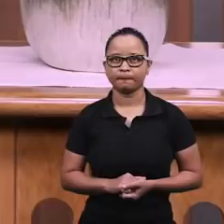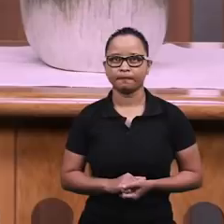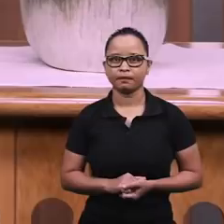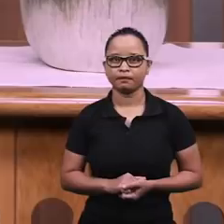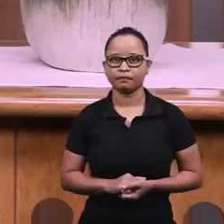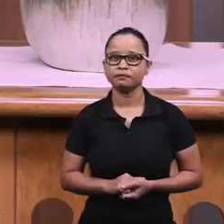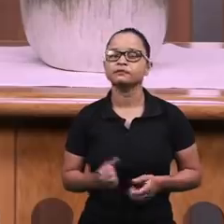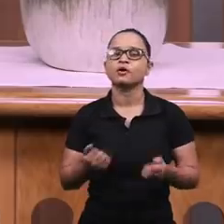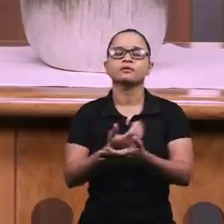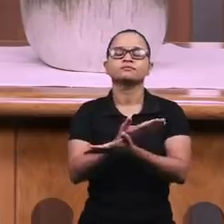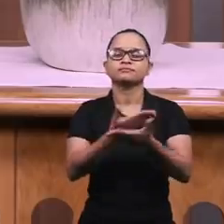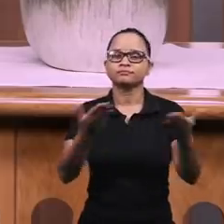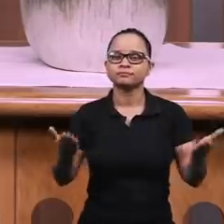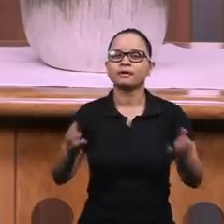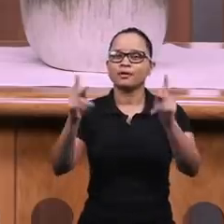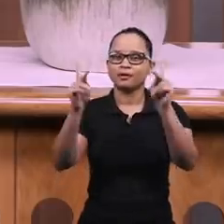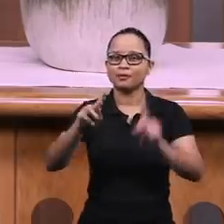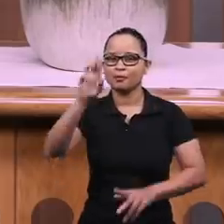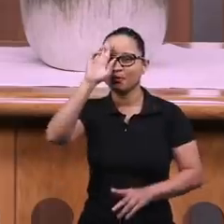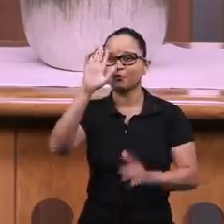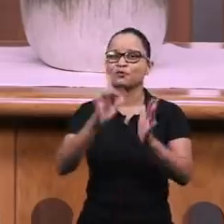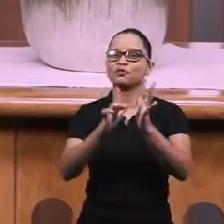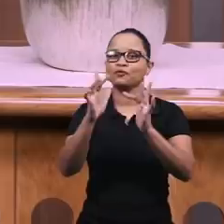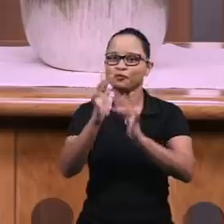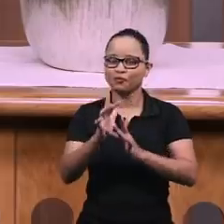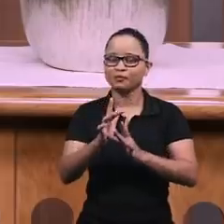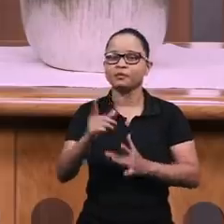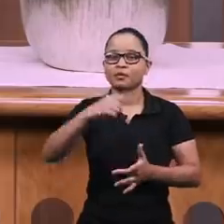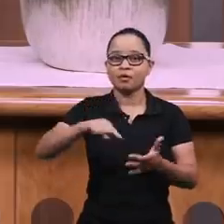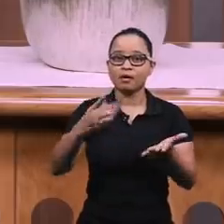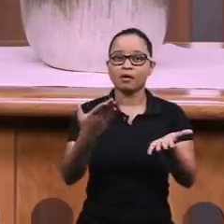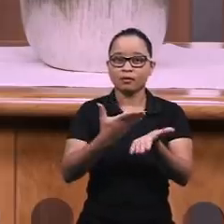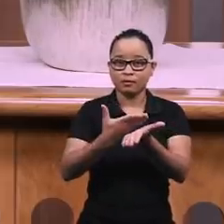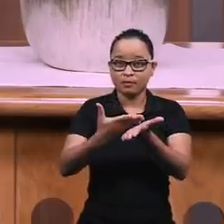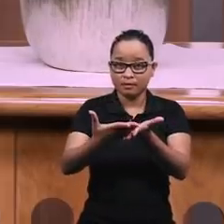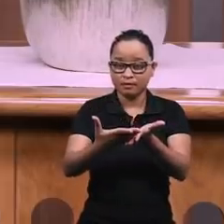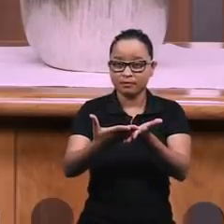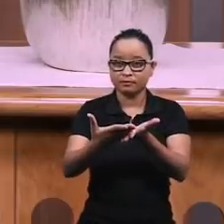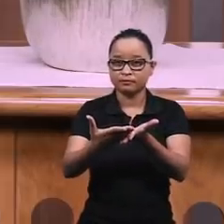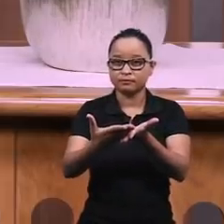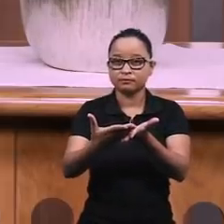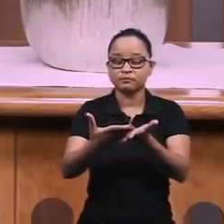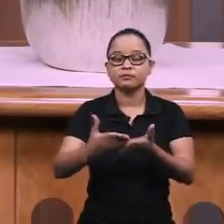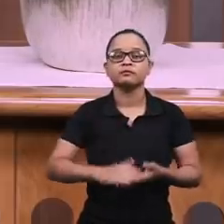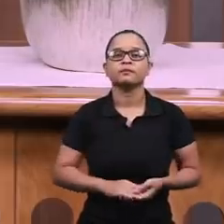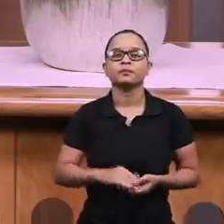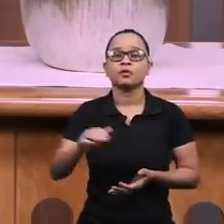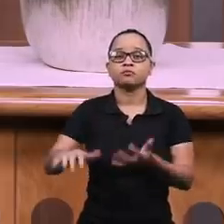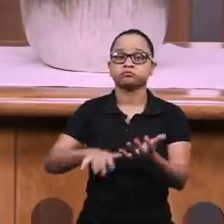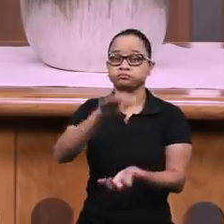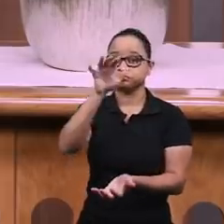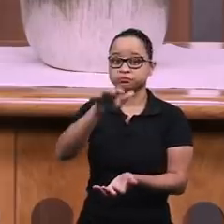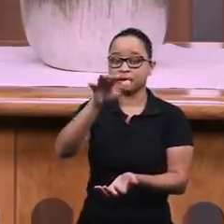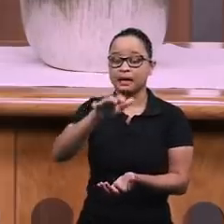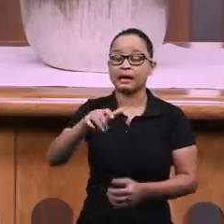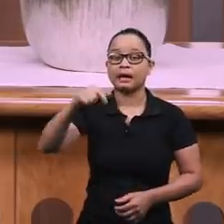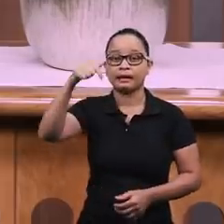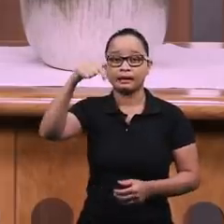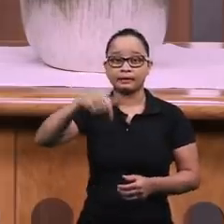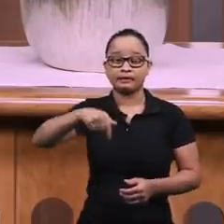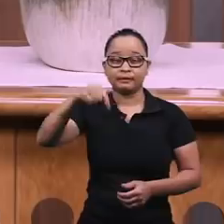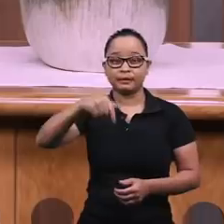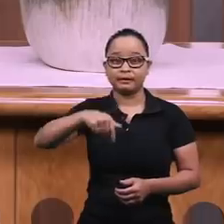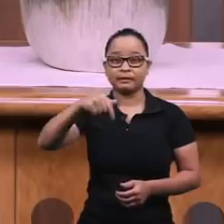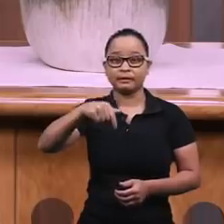os irmãos a paz do Senhor Jesus nós estamos começando esta transmissão a partir da nossa